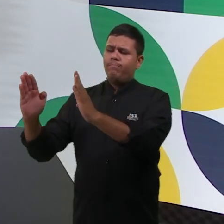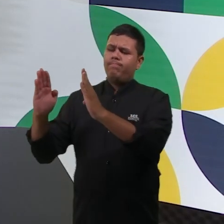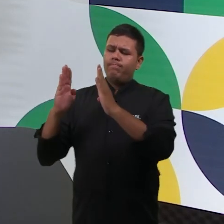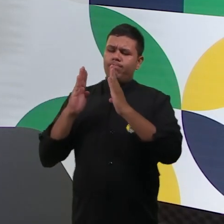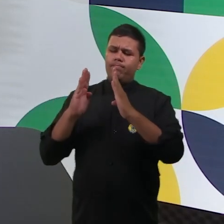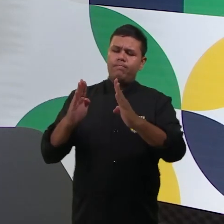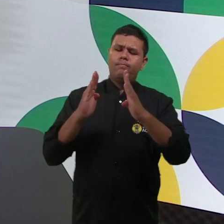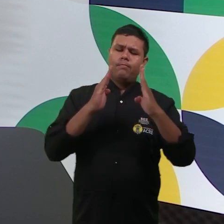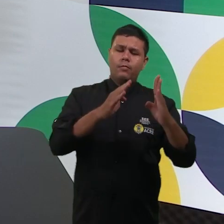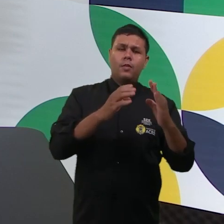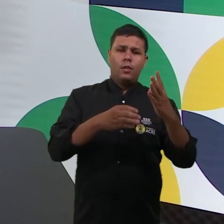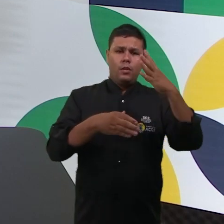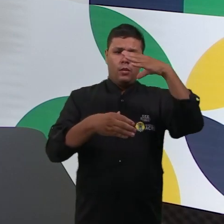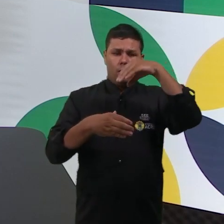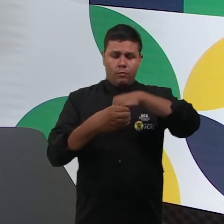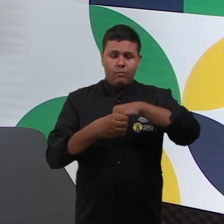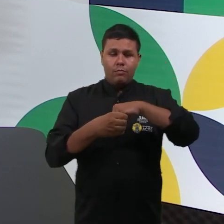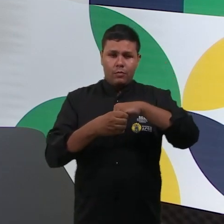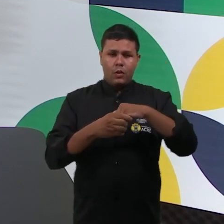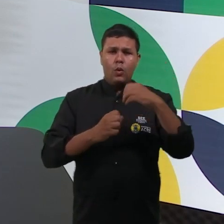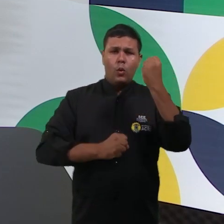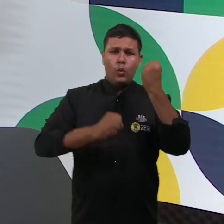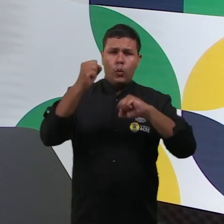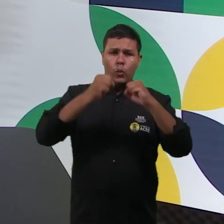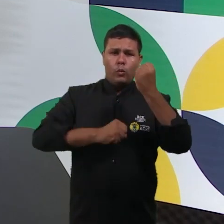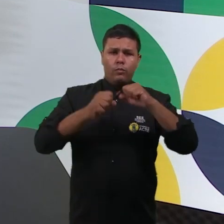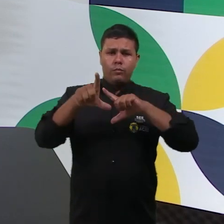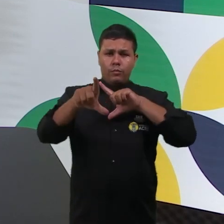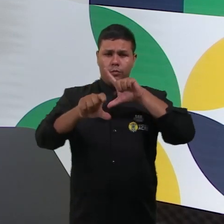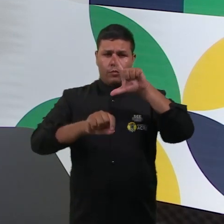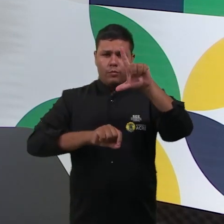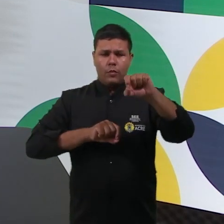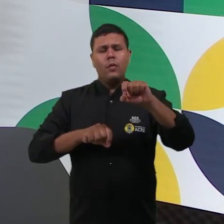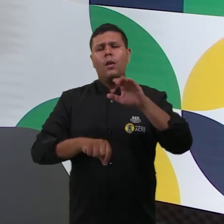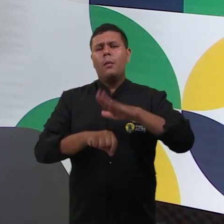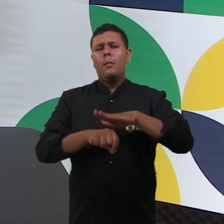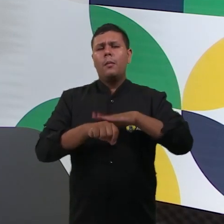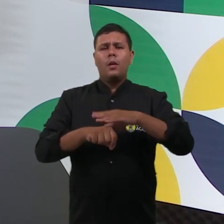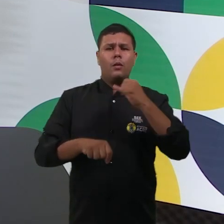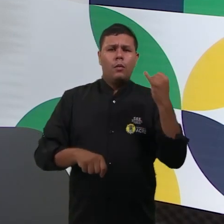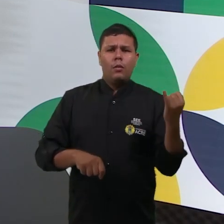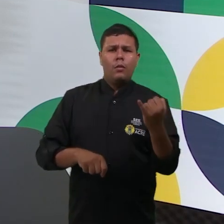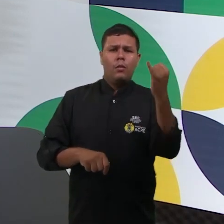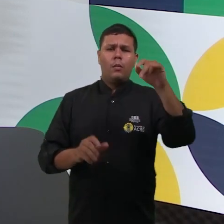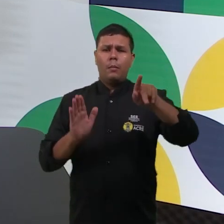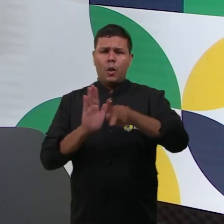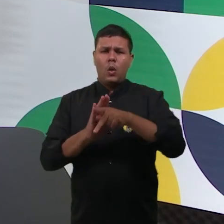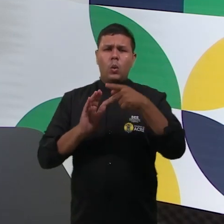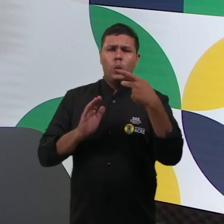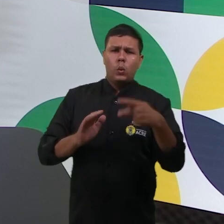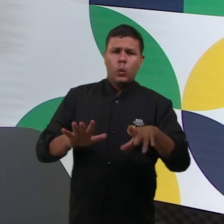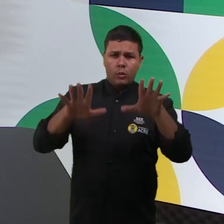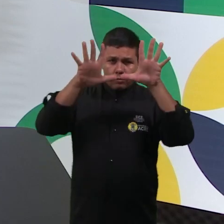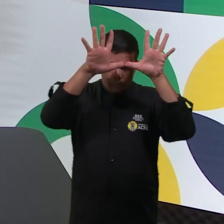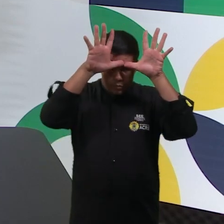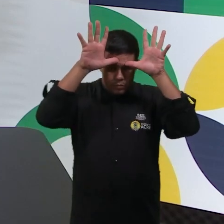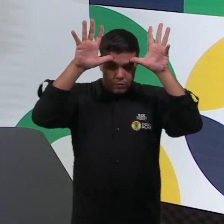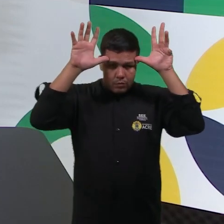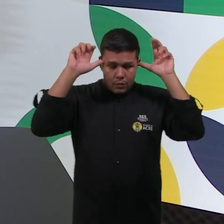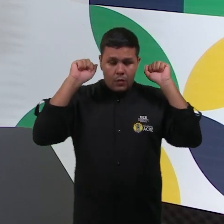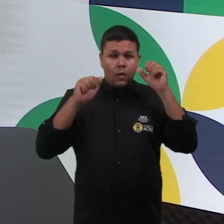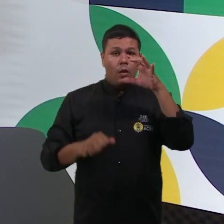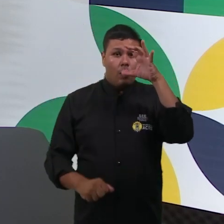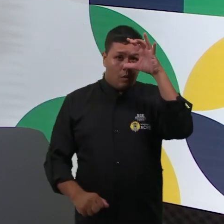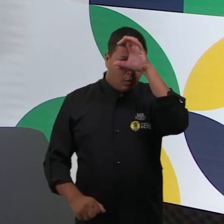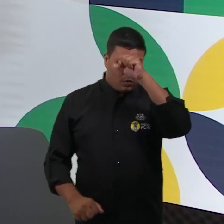de uma indústria que nós escolhemos, tá? Uma indústria bastante importante aqui para o nosso estado, e nela nós vamos